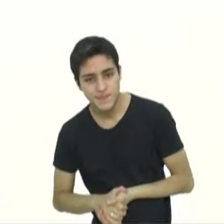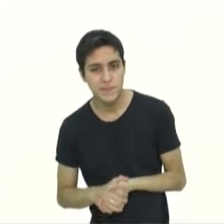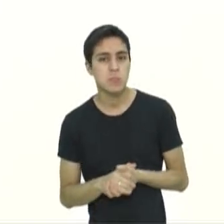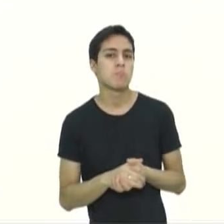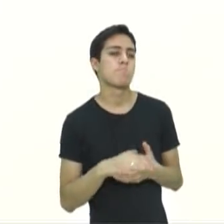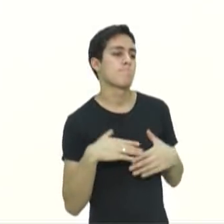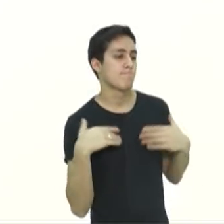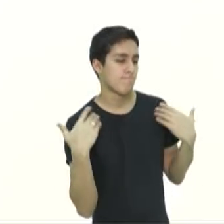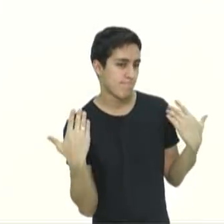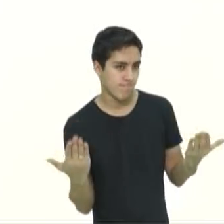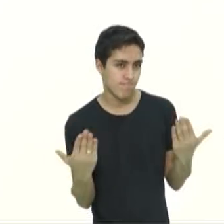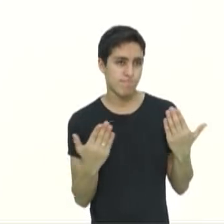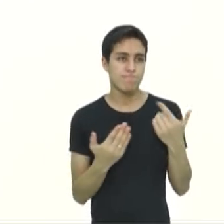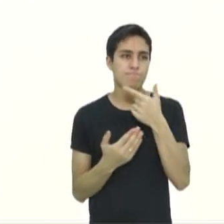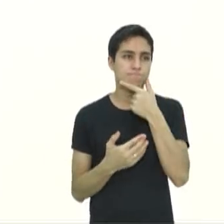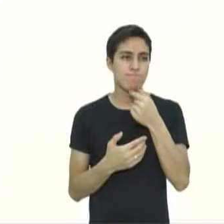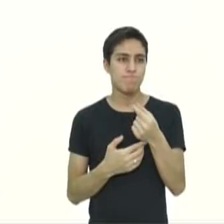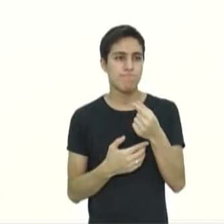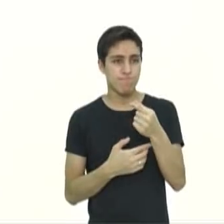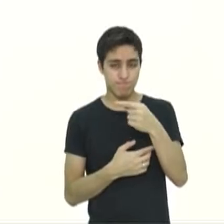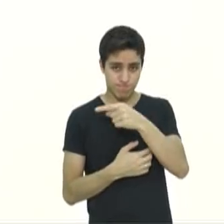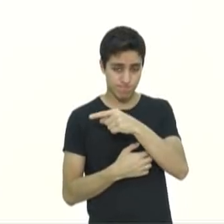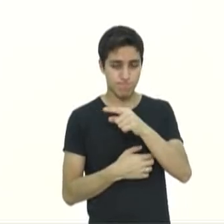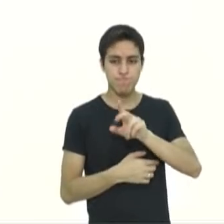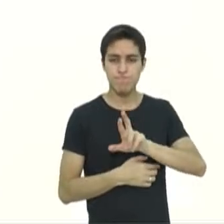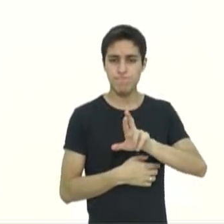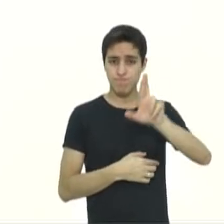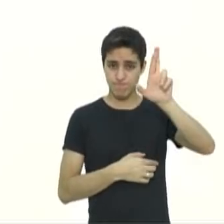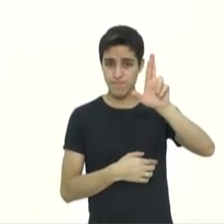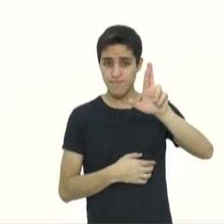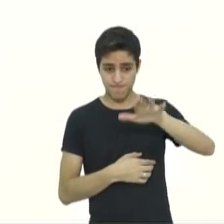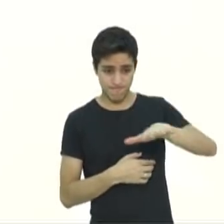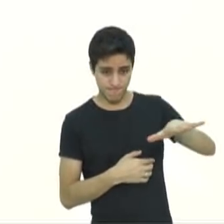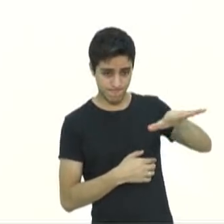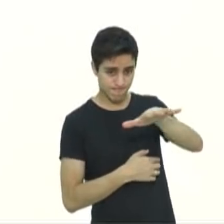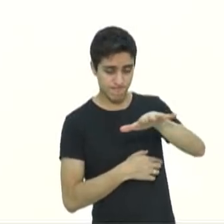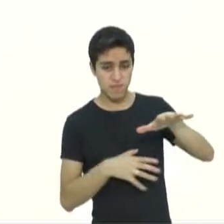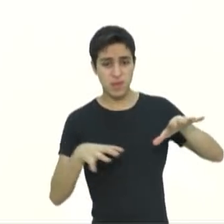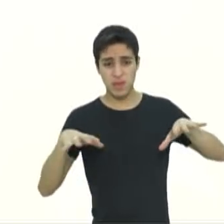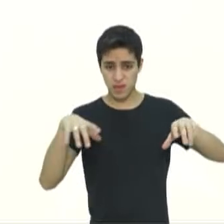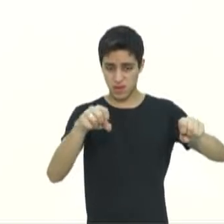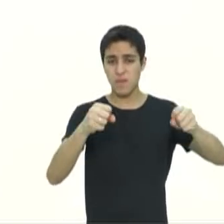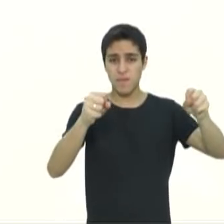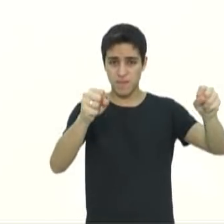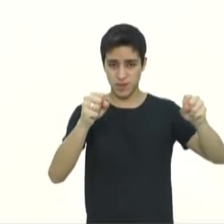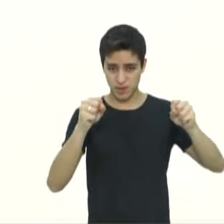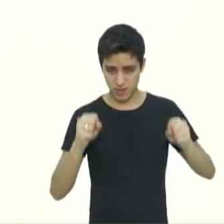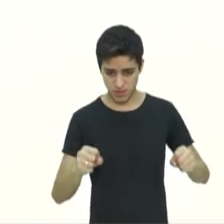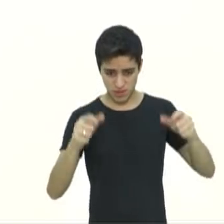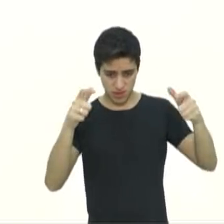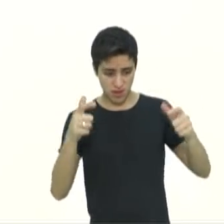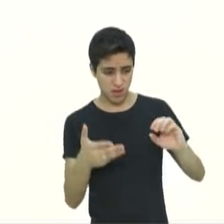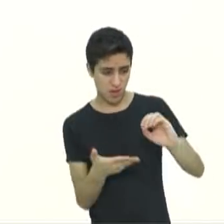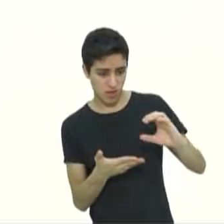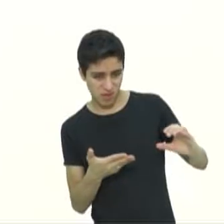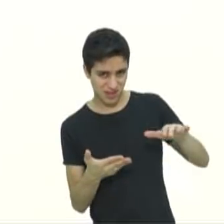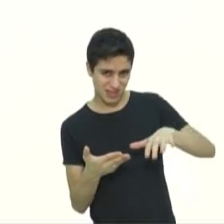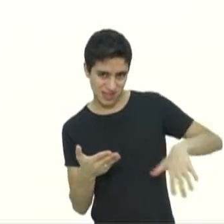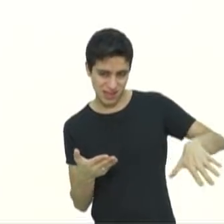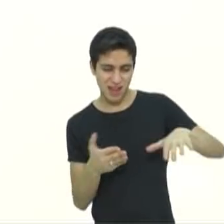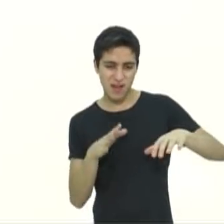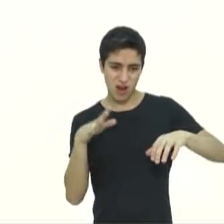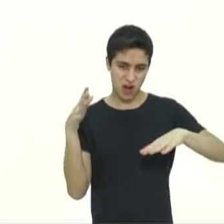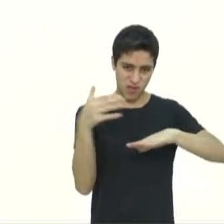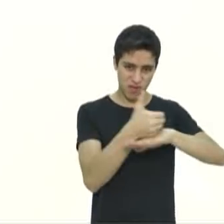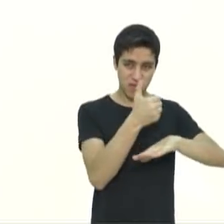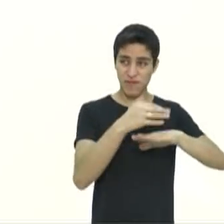isso, Louverture vai assumir, então, o poder na parte ocidental da ilha, na colônia francesa, ele